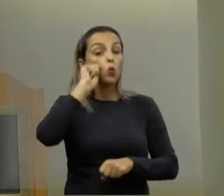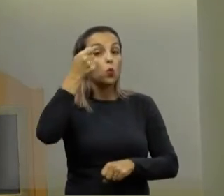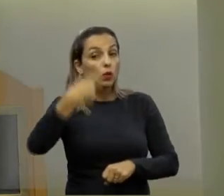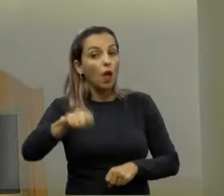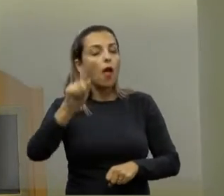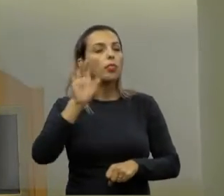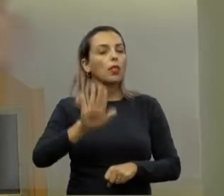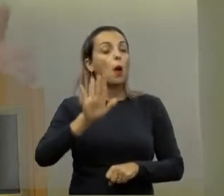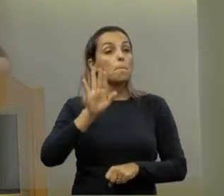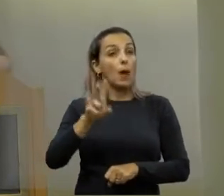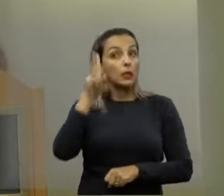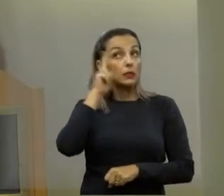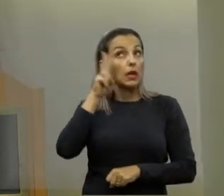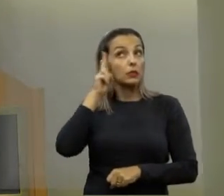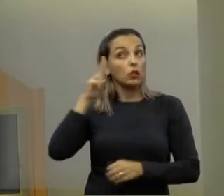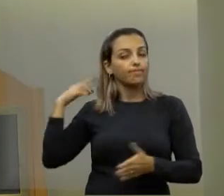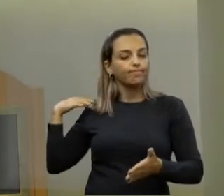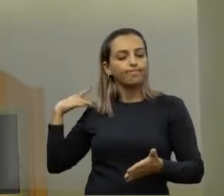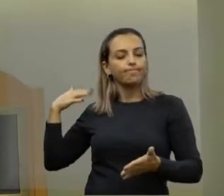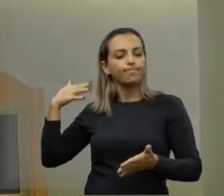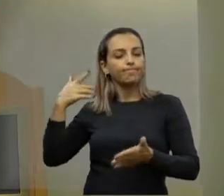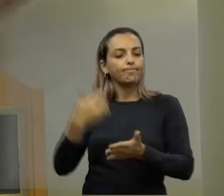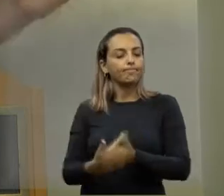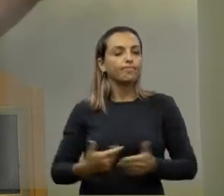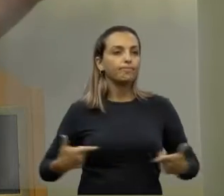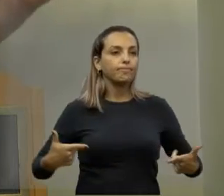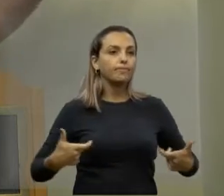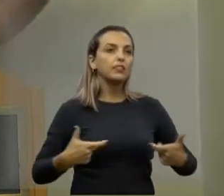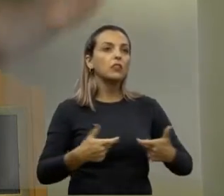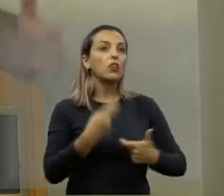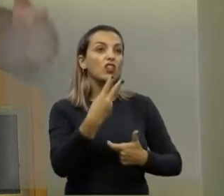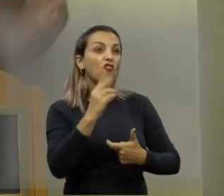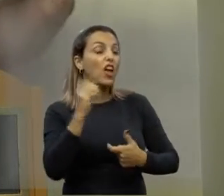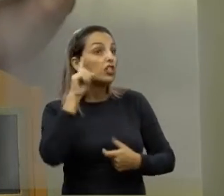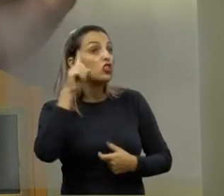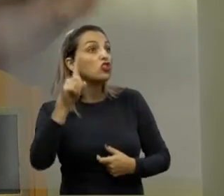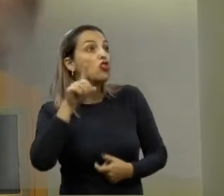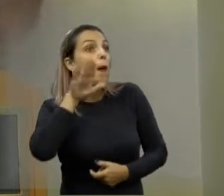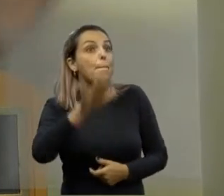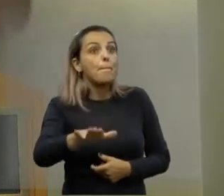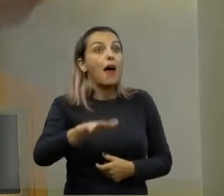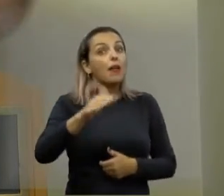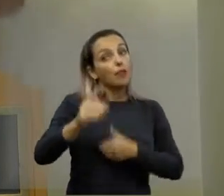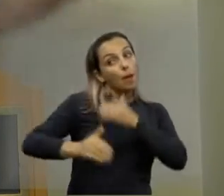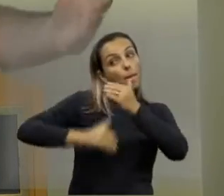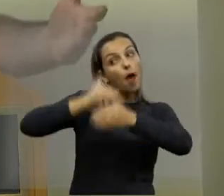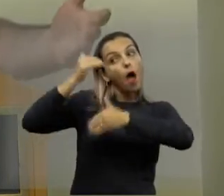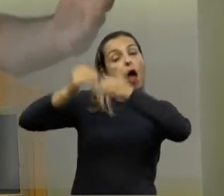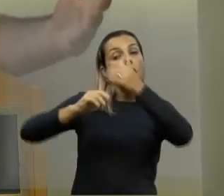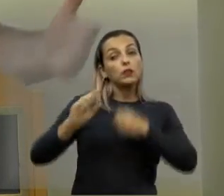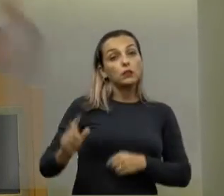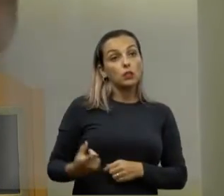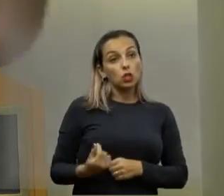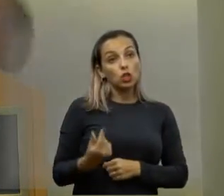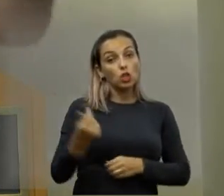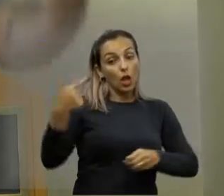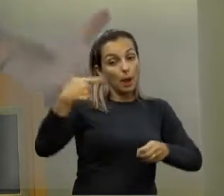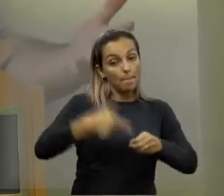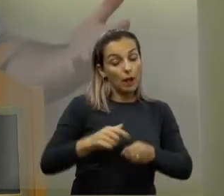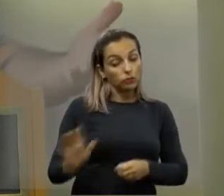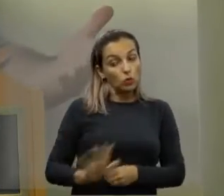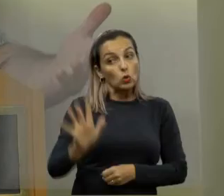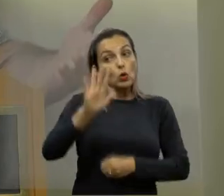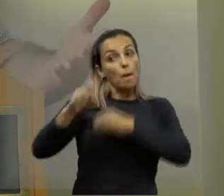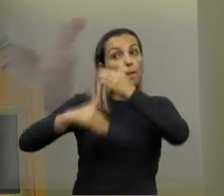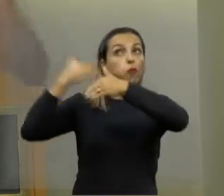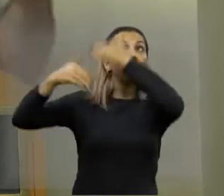se a gente parar para pensar numa série histórica a guerra na Ucrânia e desistem para trás a gente tem uma escalada dos preços do combustível E desde que o